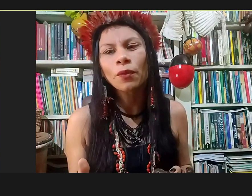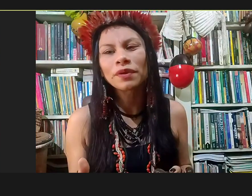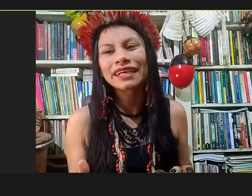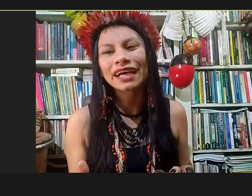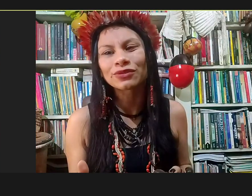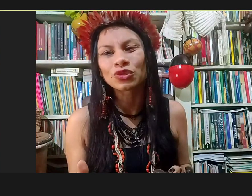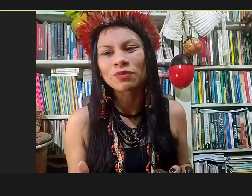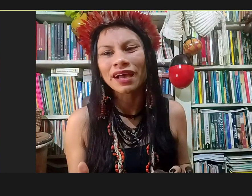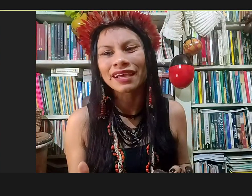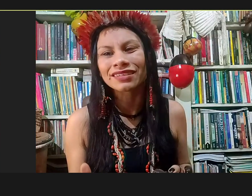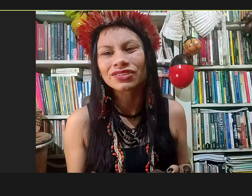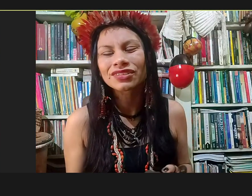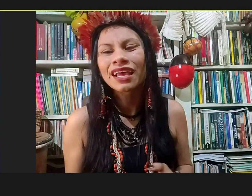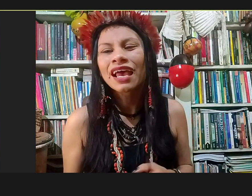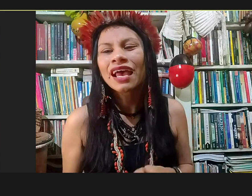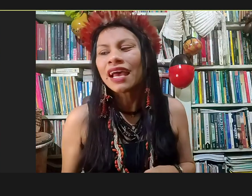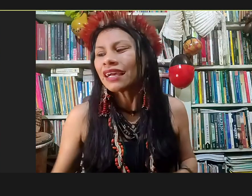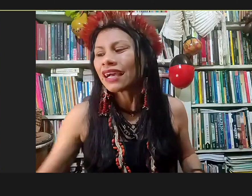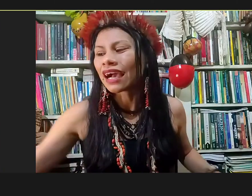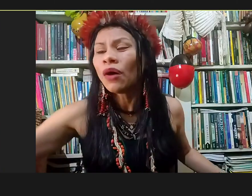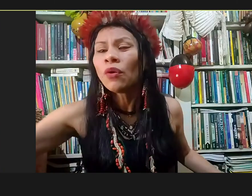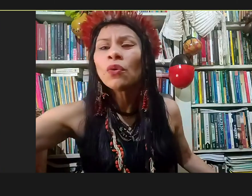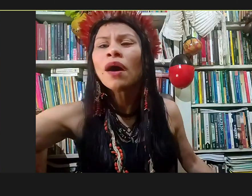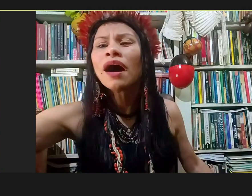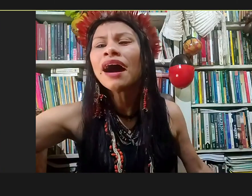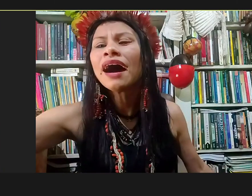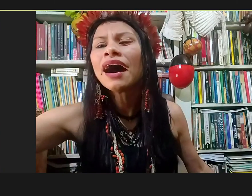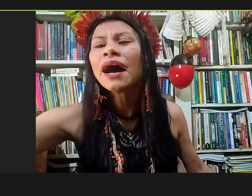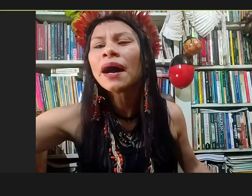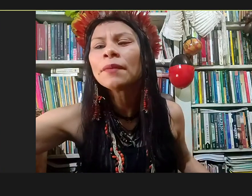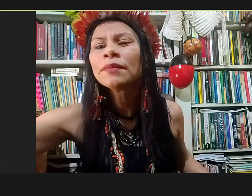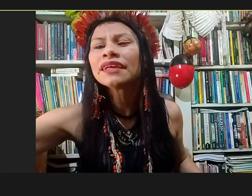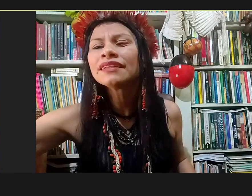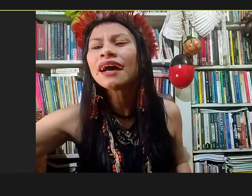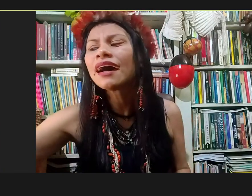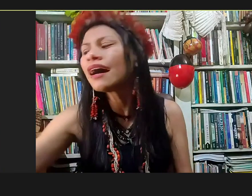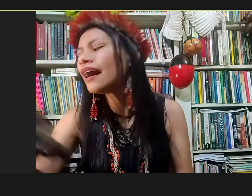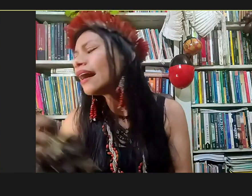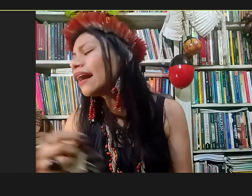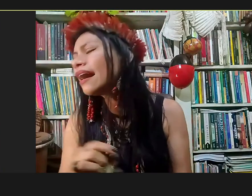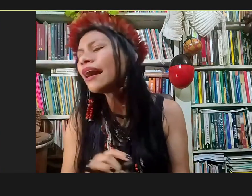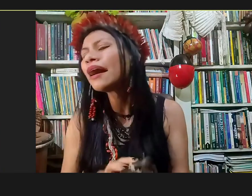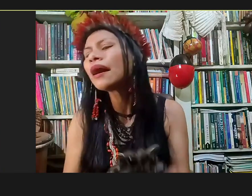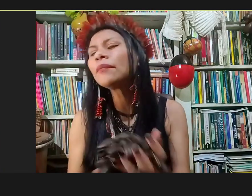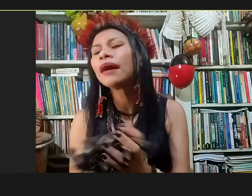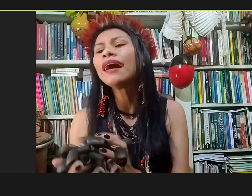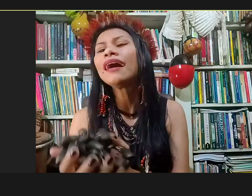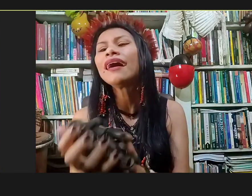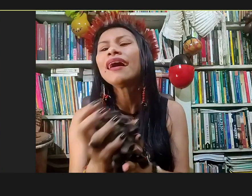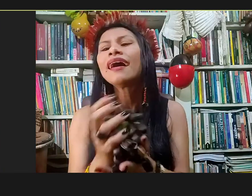é complicado demais. Cauã, me linda,